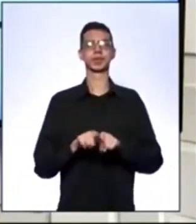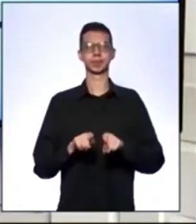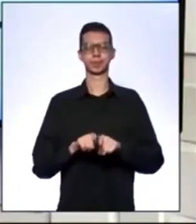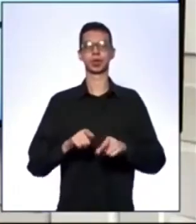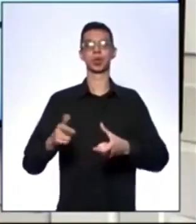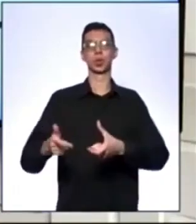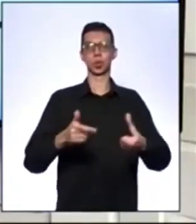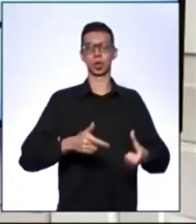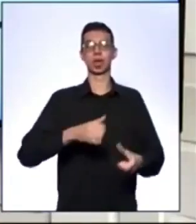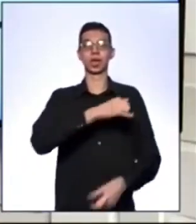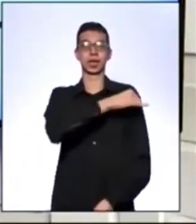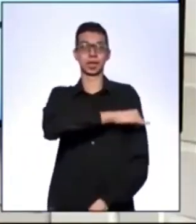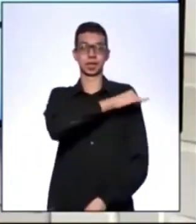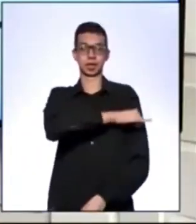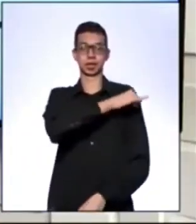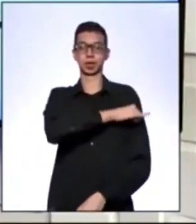Brasil.